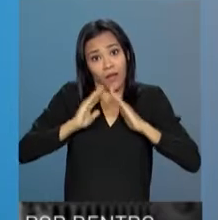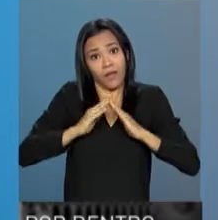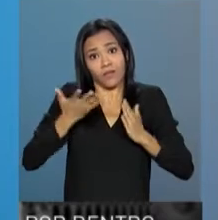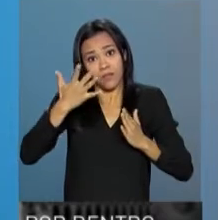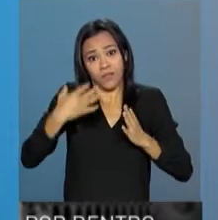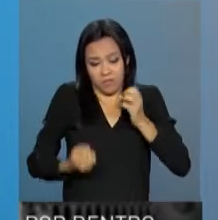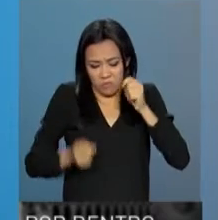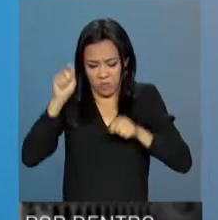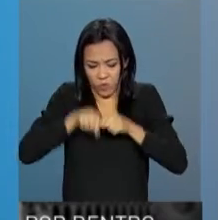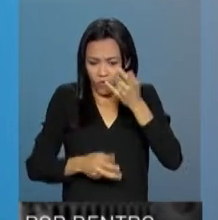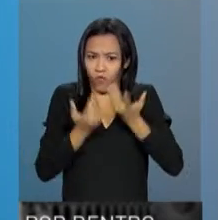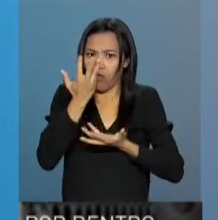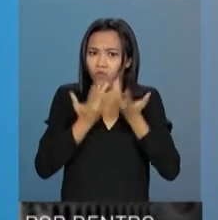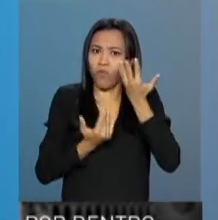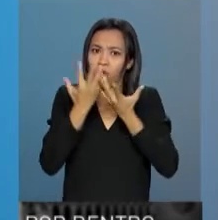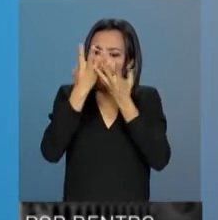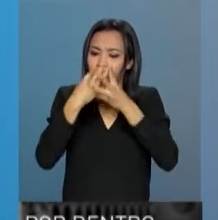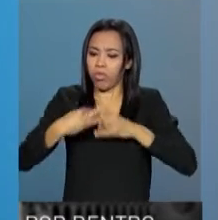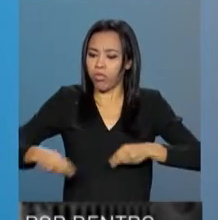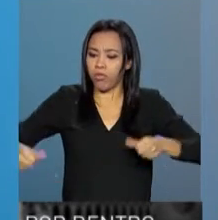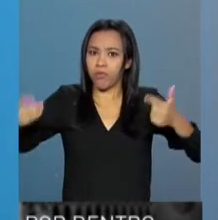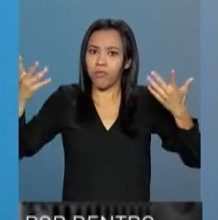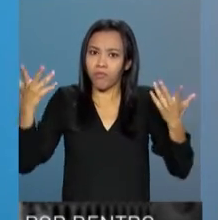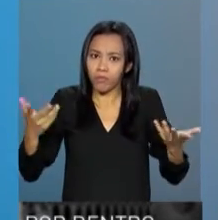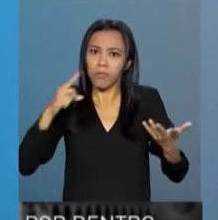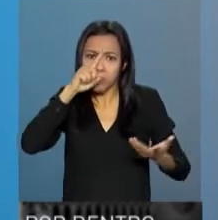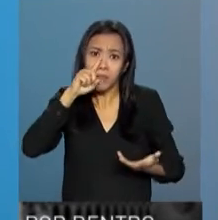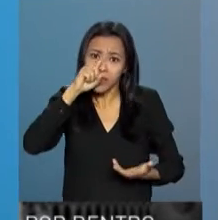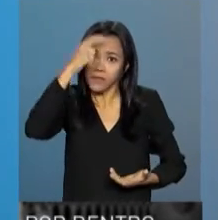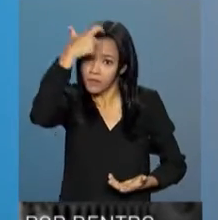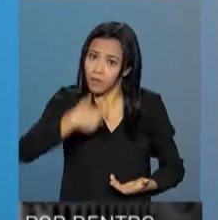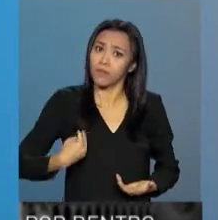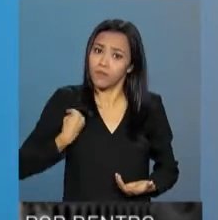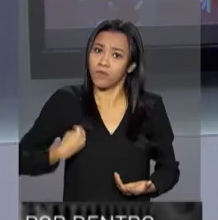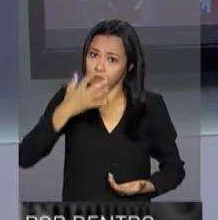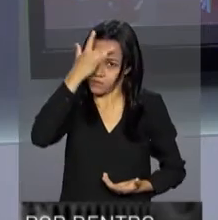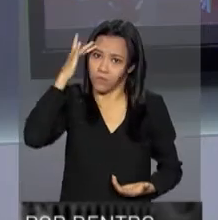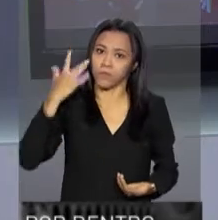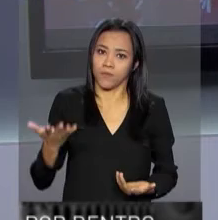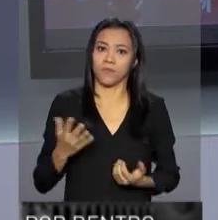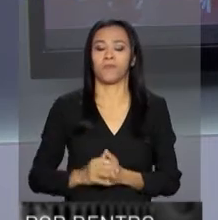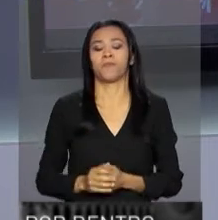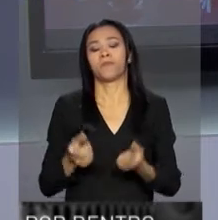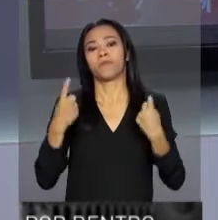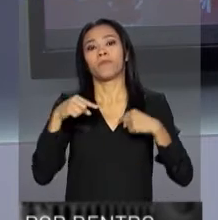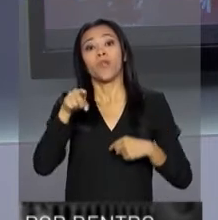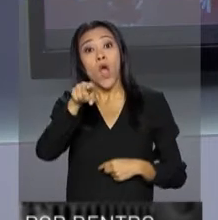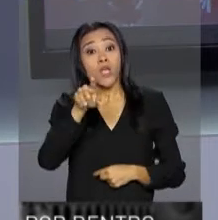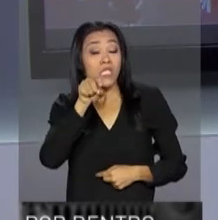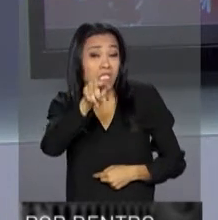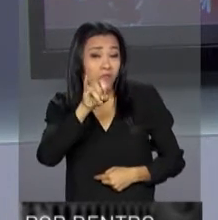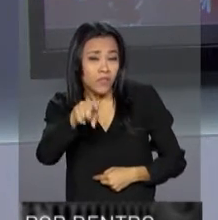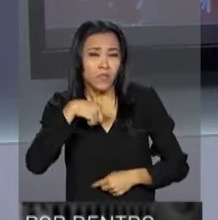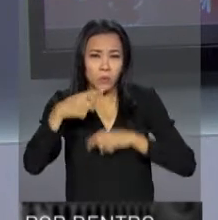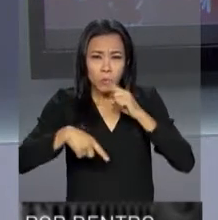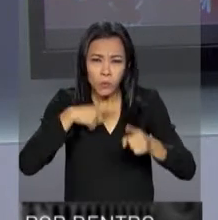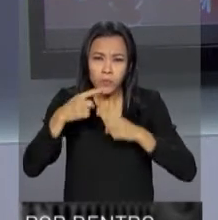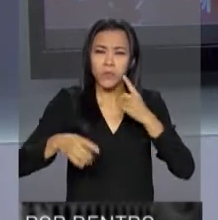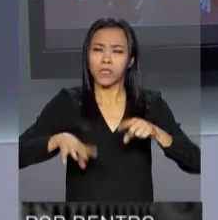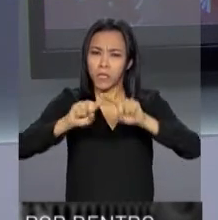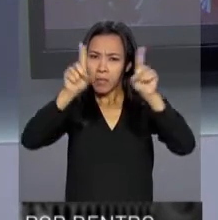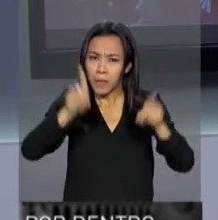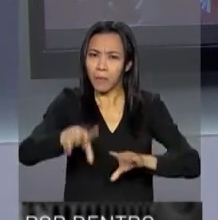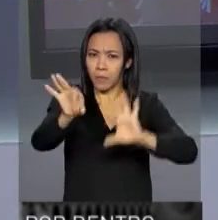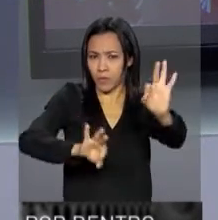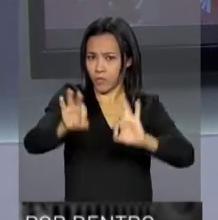perdendo casas, enfim, e colocando em risco a própria vida das pessoas. E olha, se você tem dúvidas sobre algum projeto ou